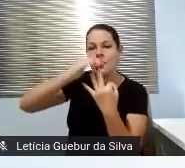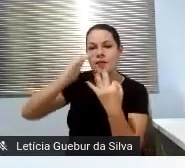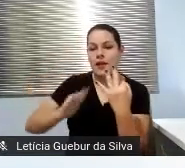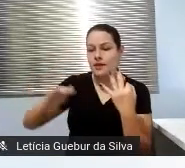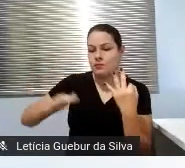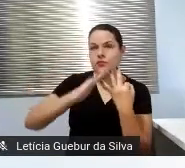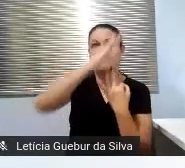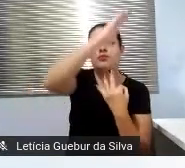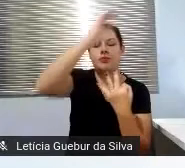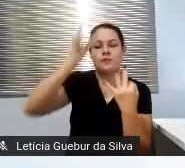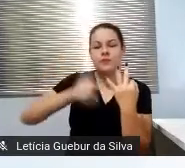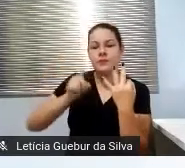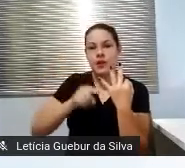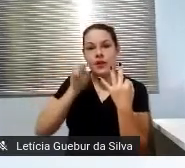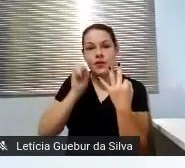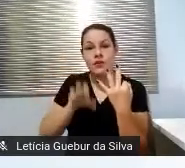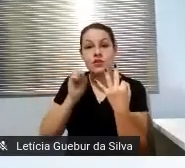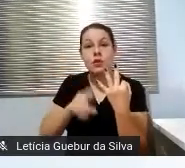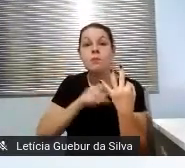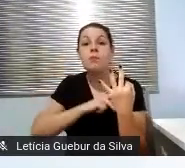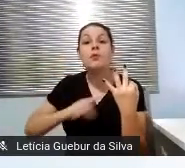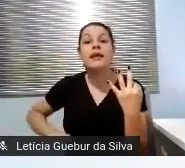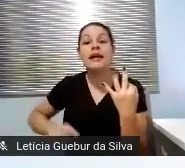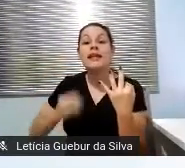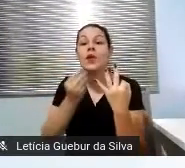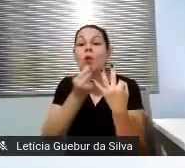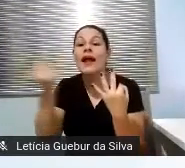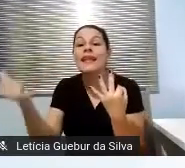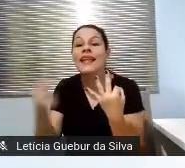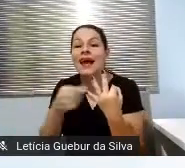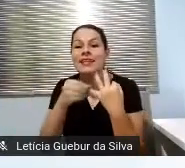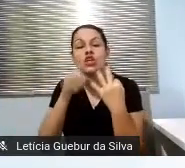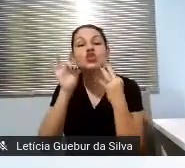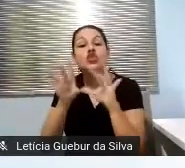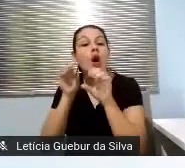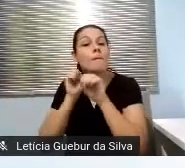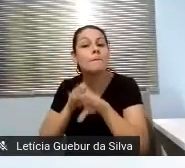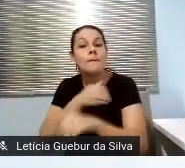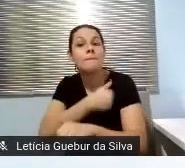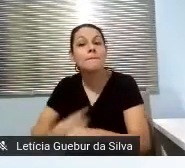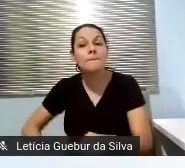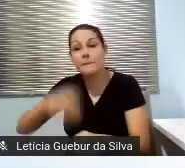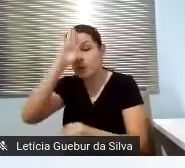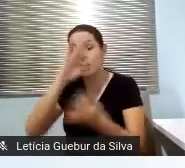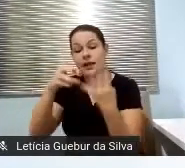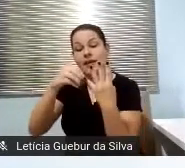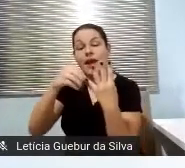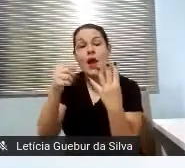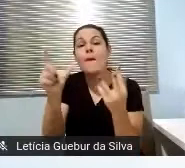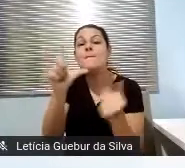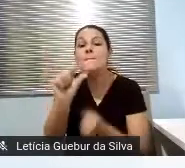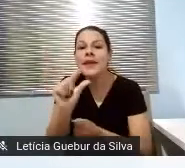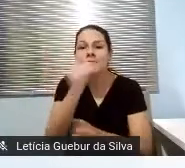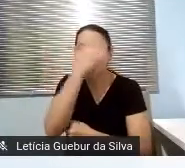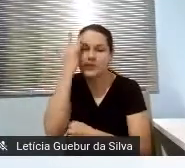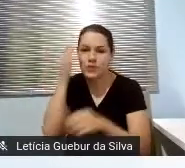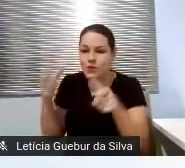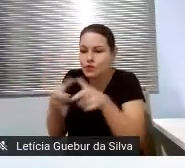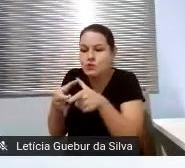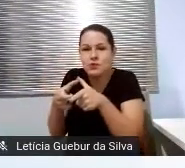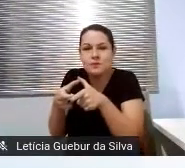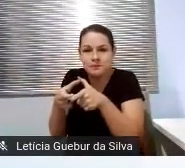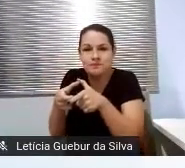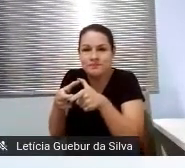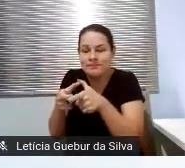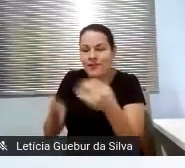e defende a educação pública de qualidade, educação exclusivamente pública. Então, veja aqui é o meu dedo mindinho, que é o menor de todos.